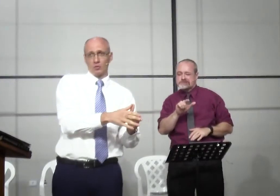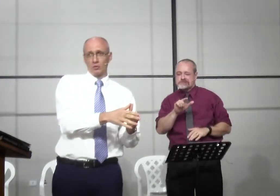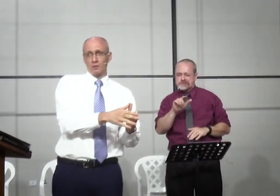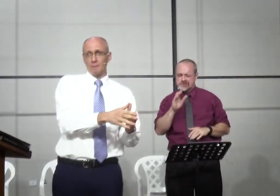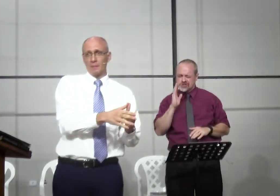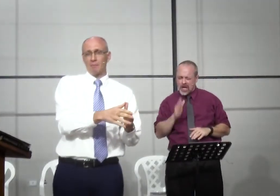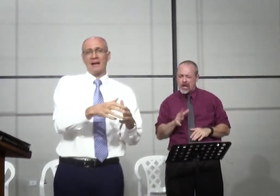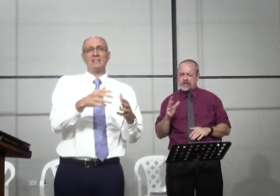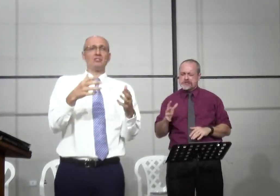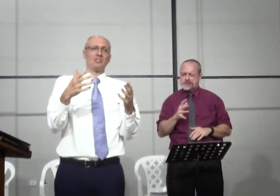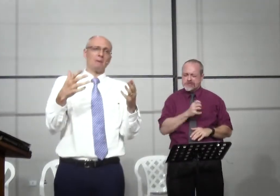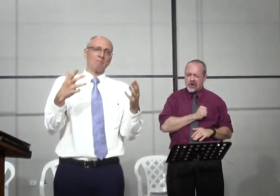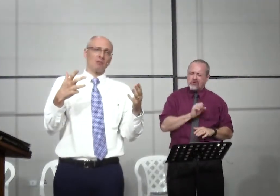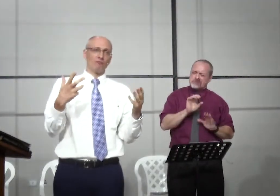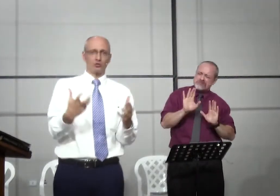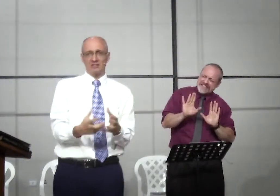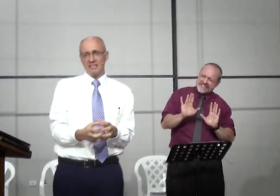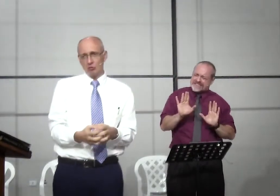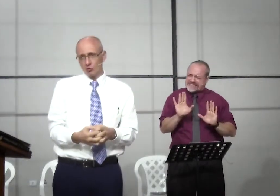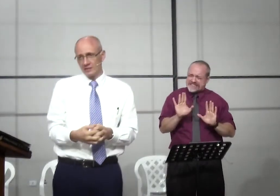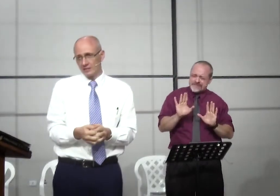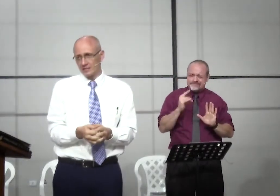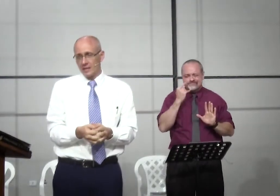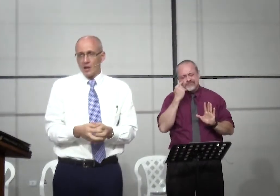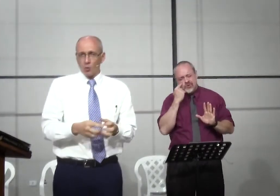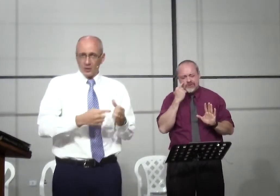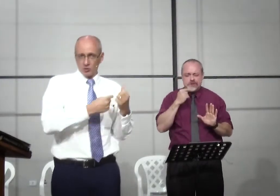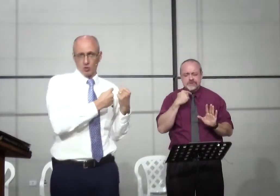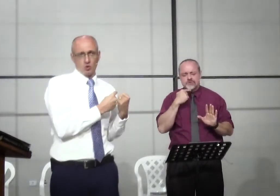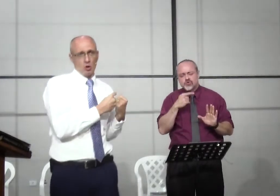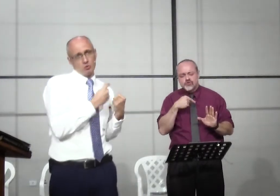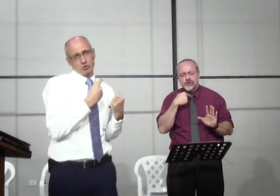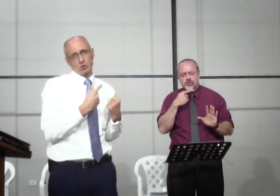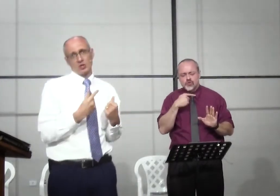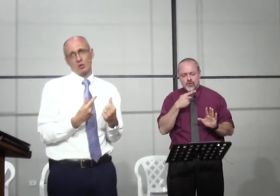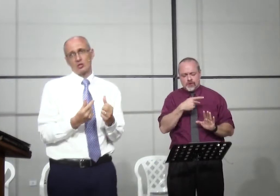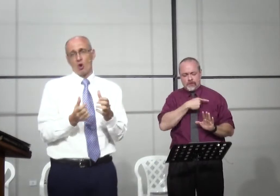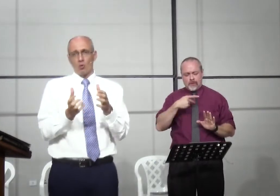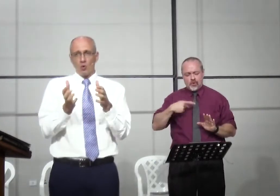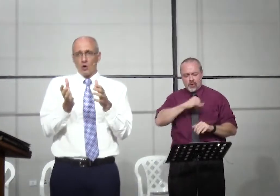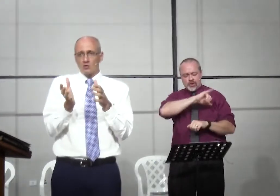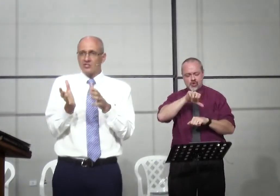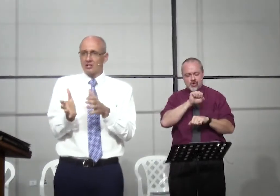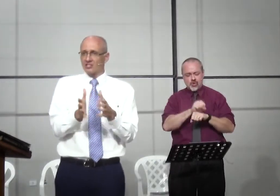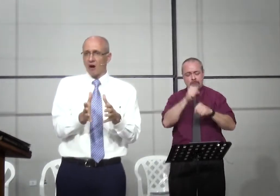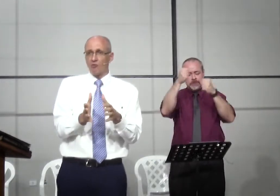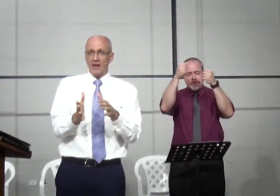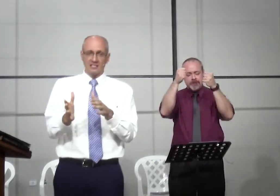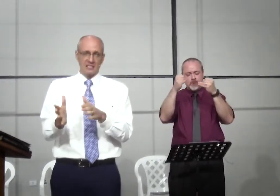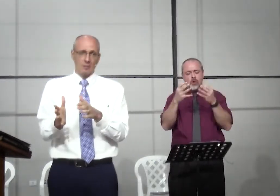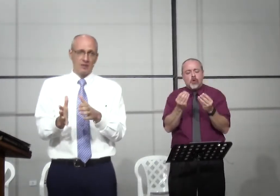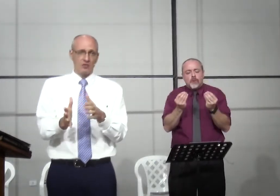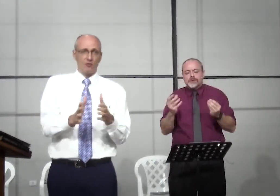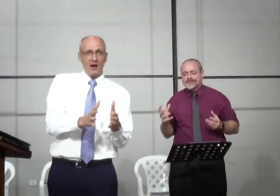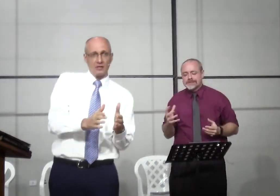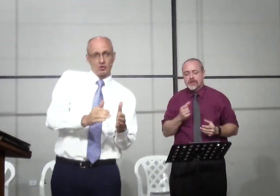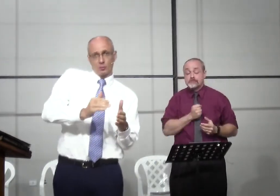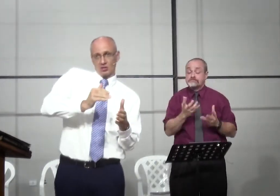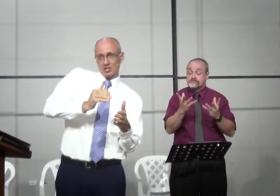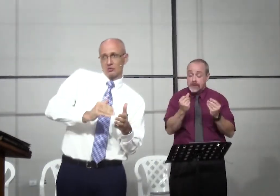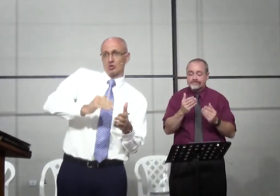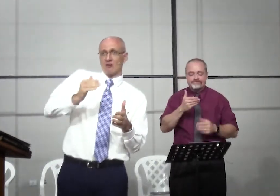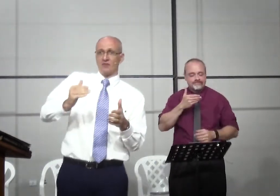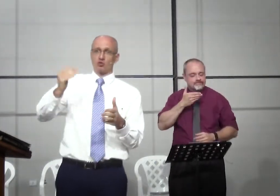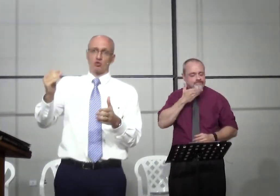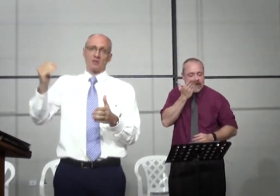salvo, mas você tem dúvidas. O pastor João mostrou hoje à noite como ser salvo é extremamente fácil,